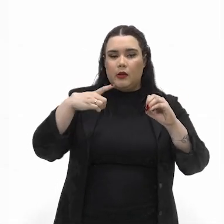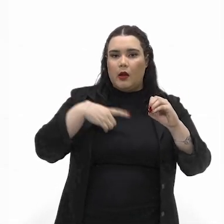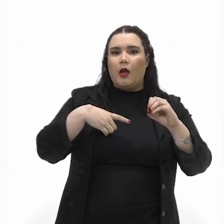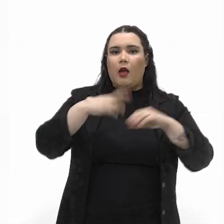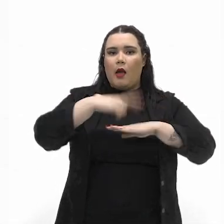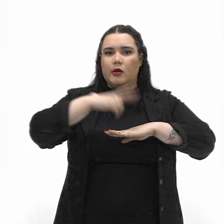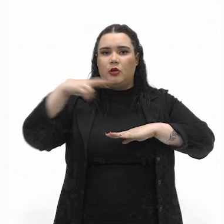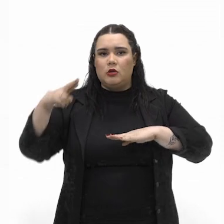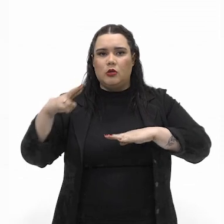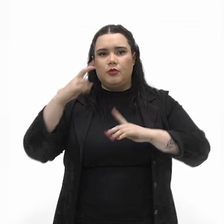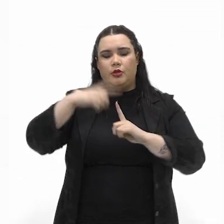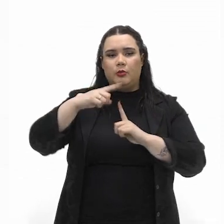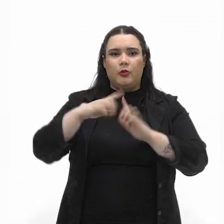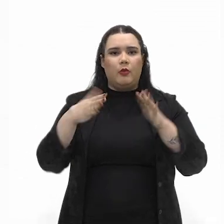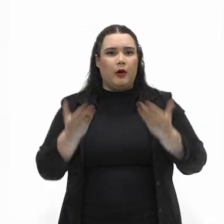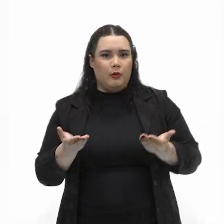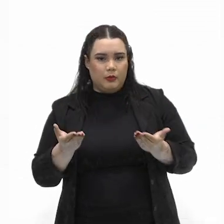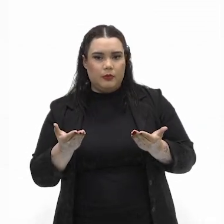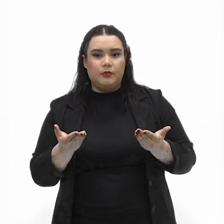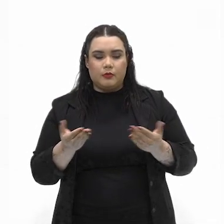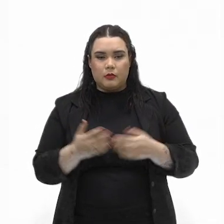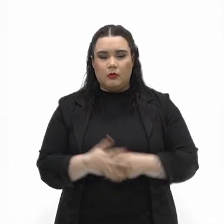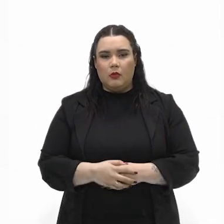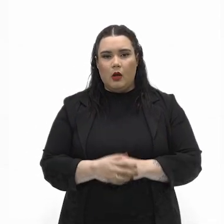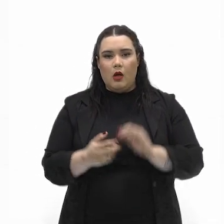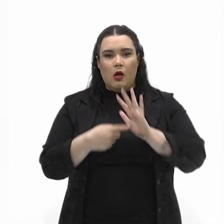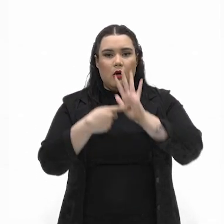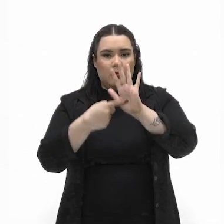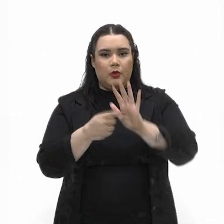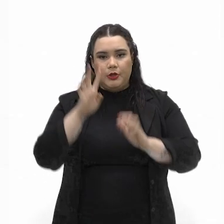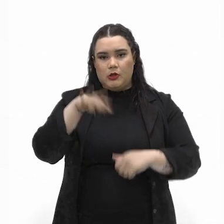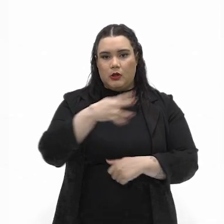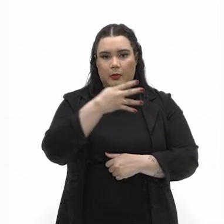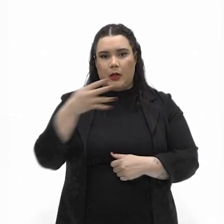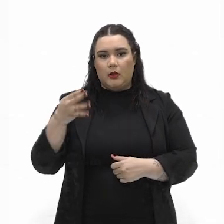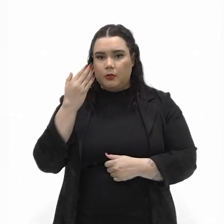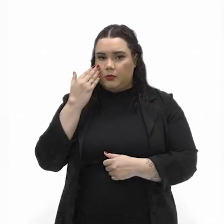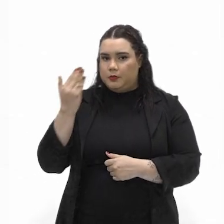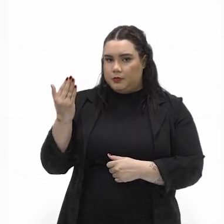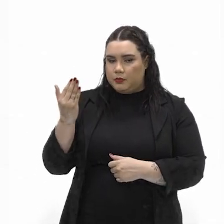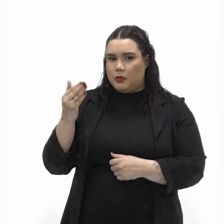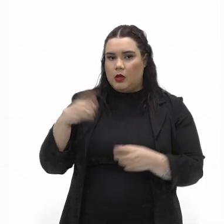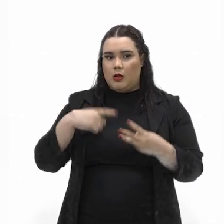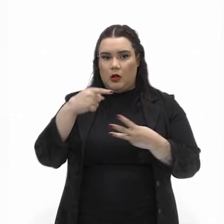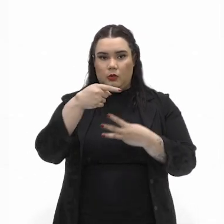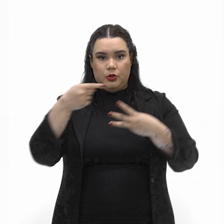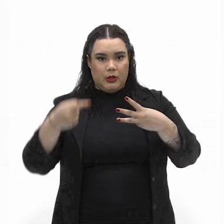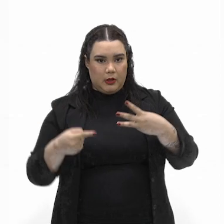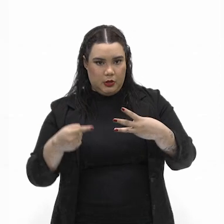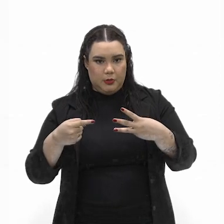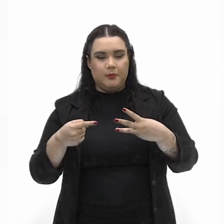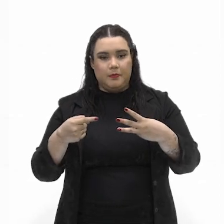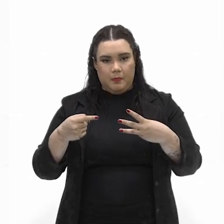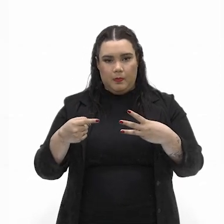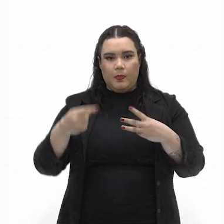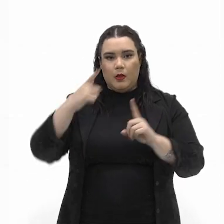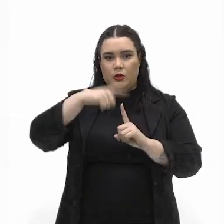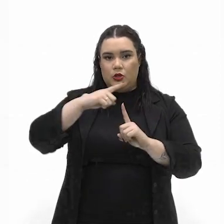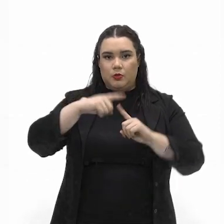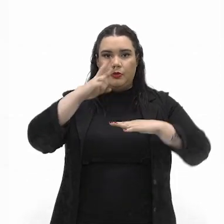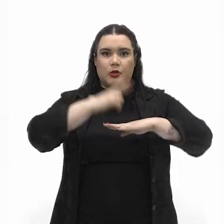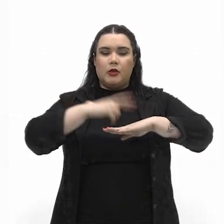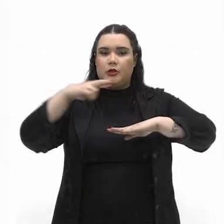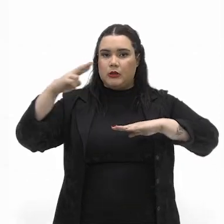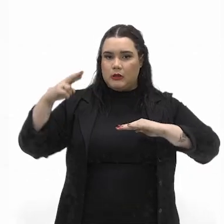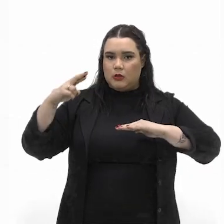de radiação é essa, professor? Eu trouxe para ti aqui uma tabelinha com 3 radiações que vão surgir